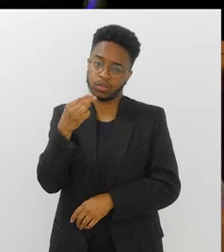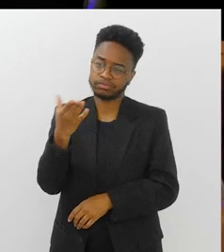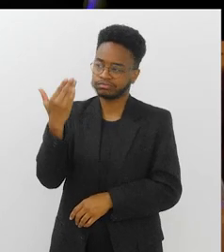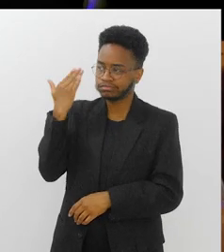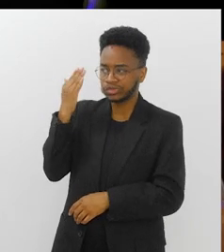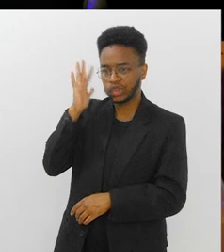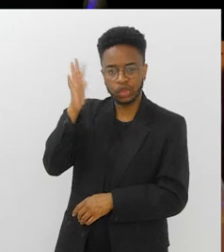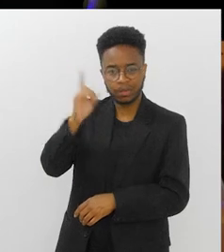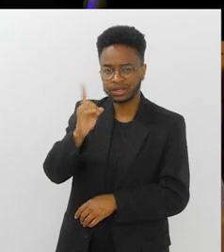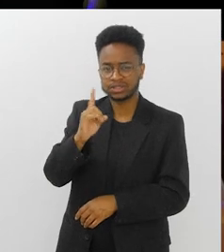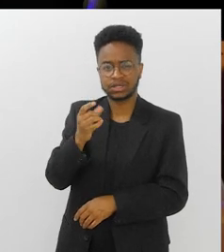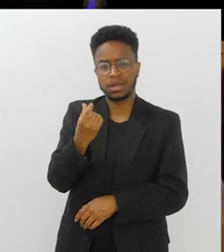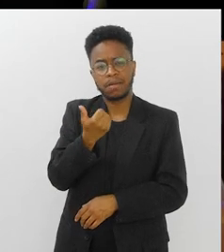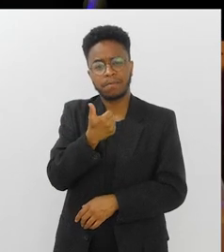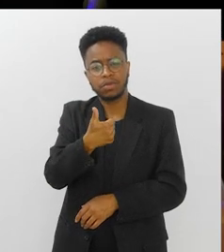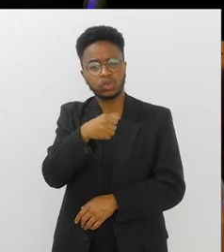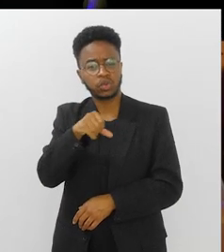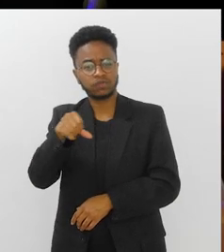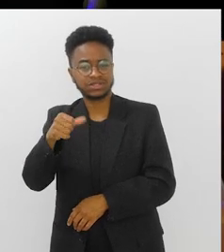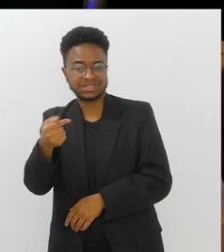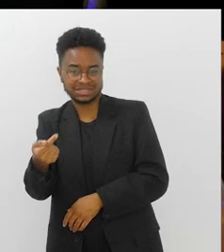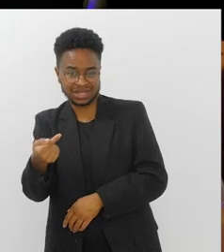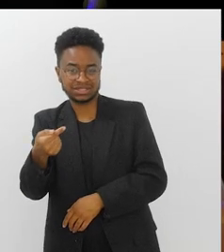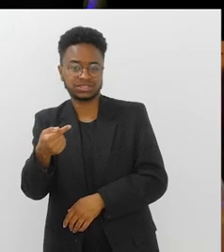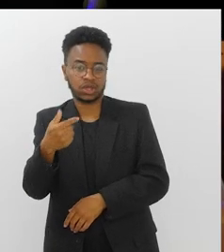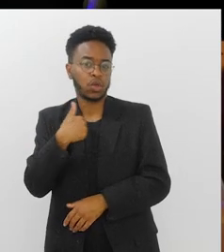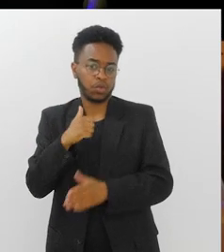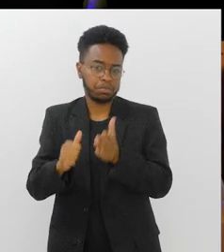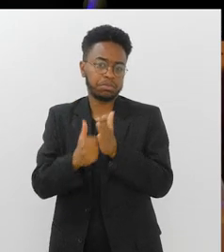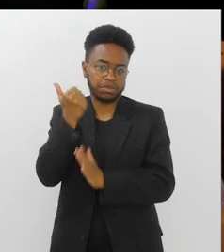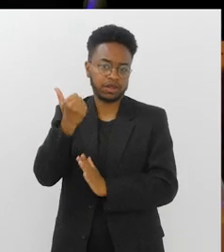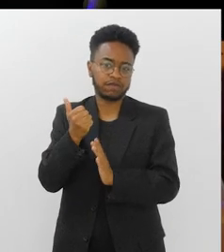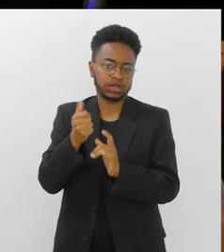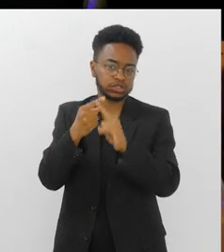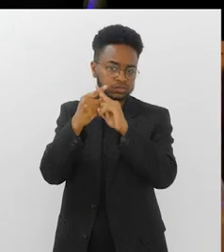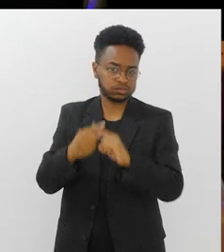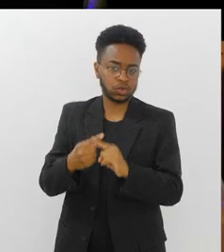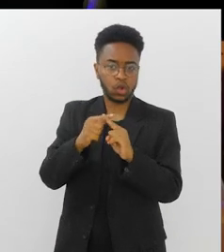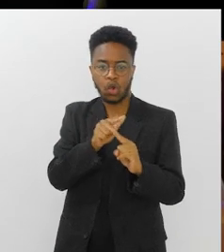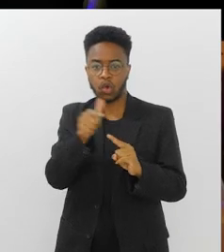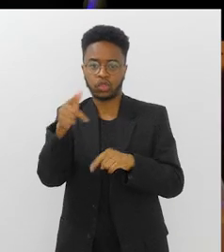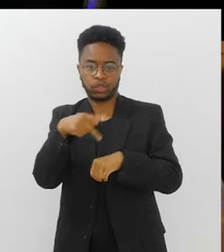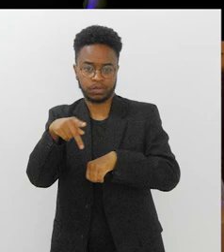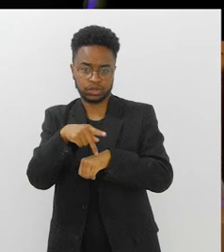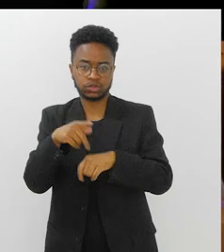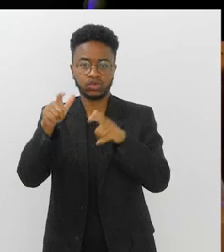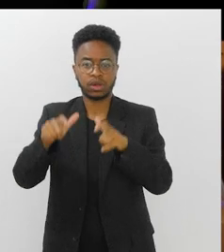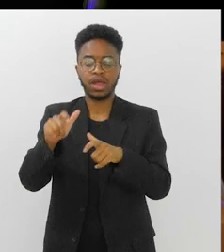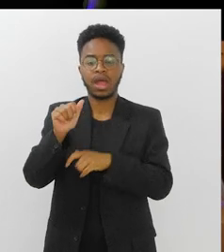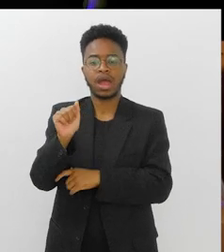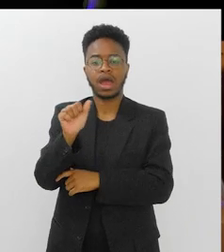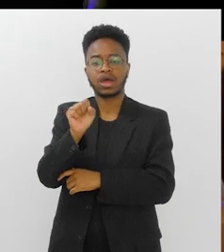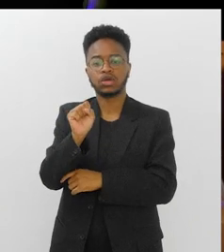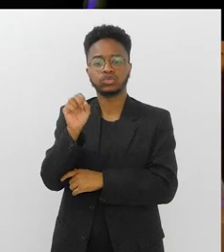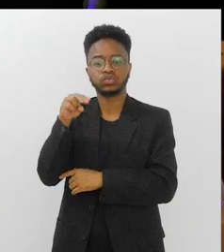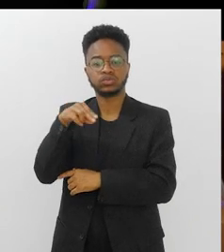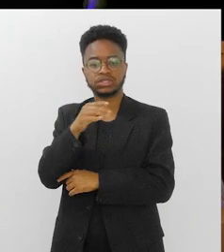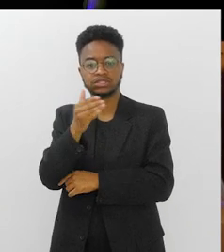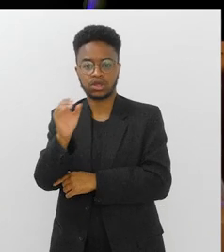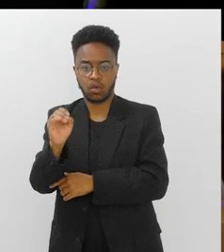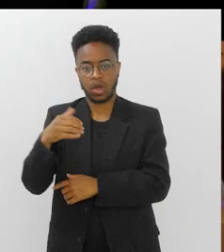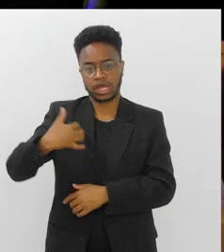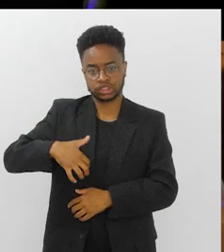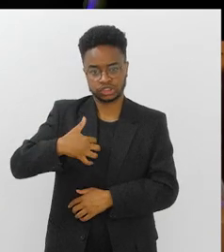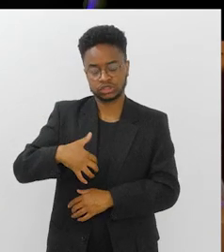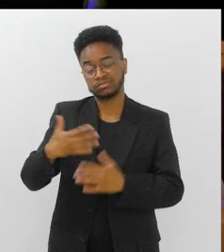menos naquela época né 1997 por exemplo que foi o primeiro torneio internacional que foi lá em Assunção você nunca vai